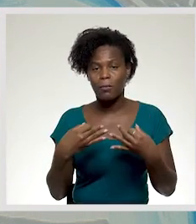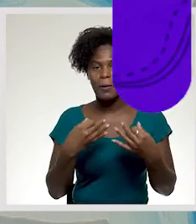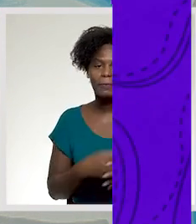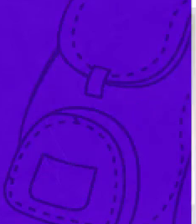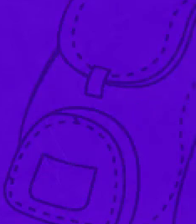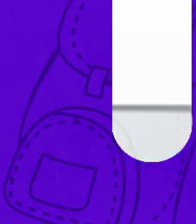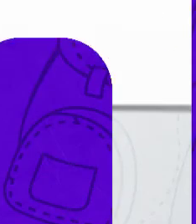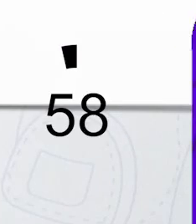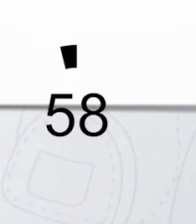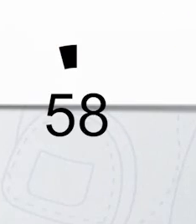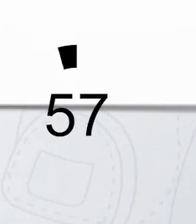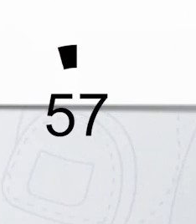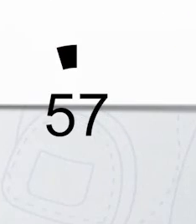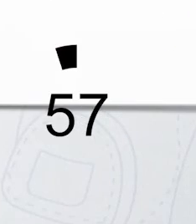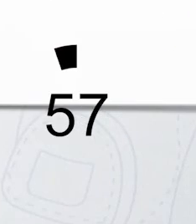formal?